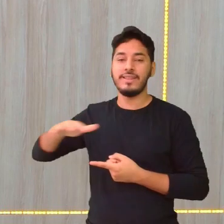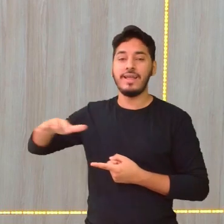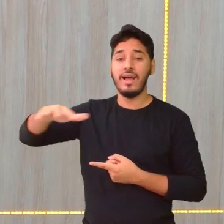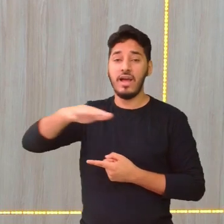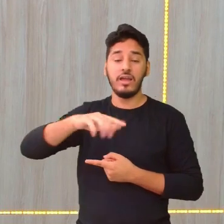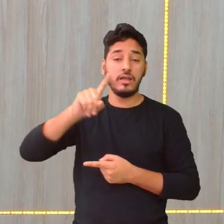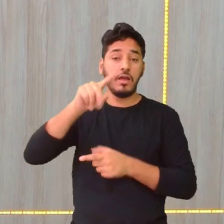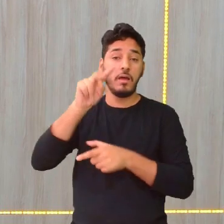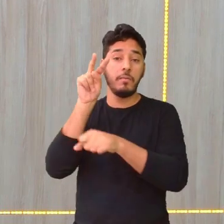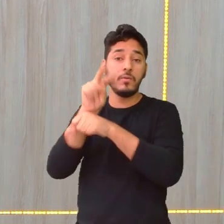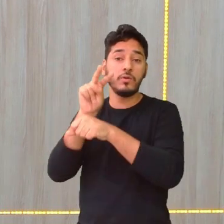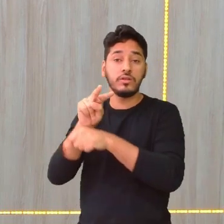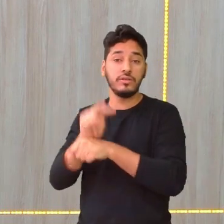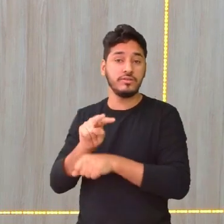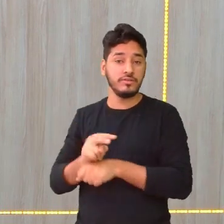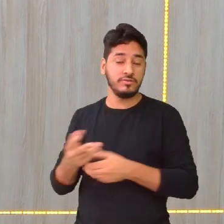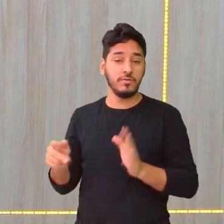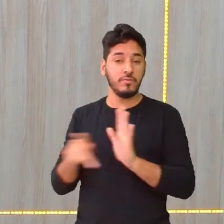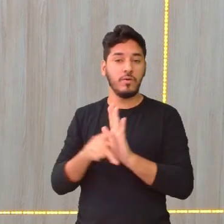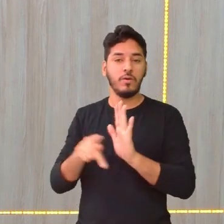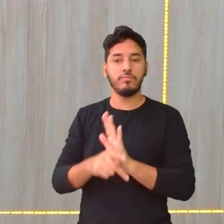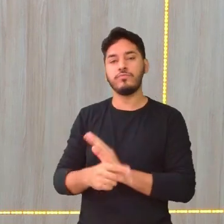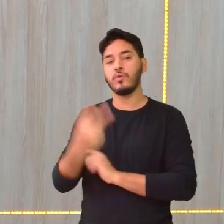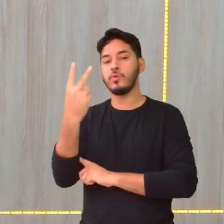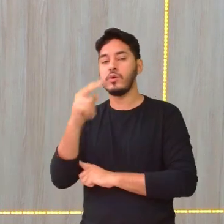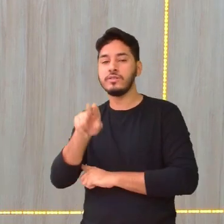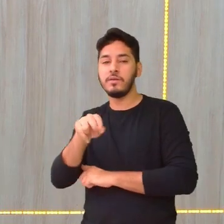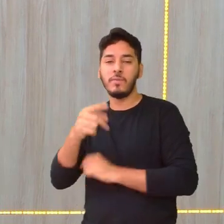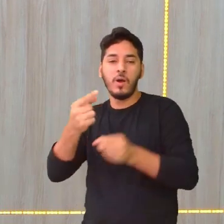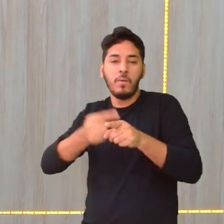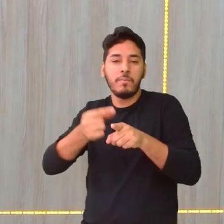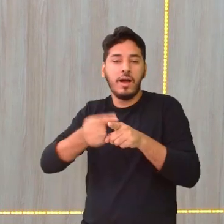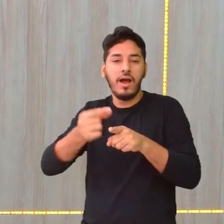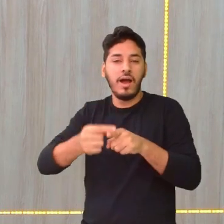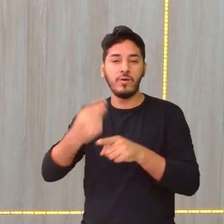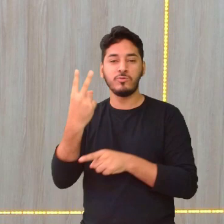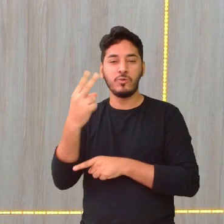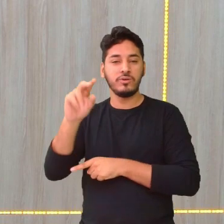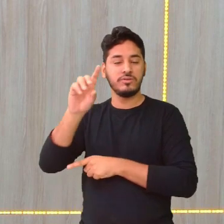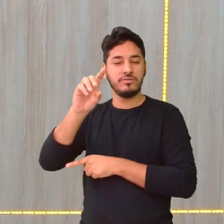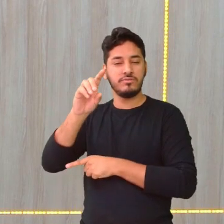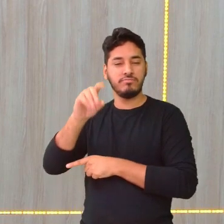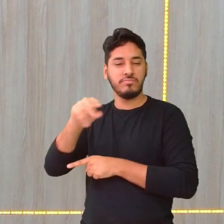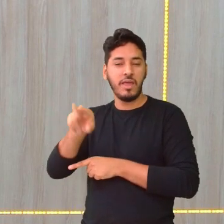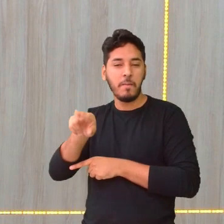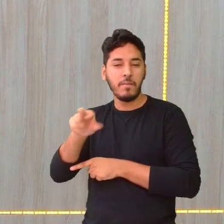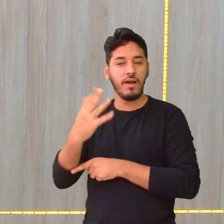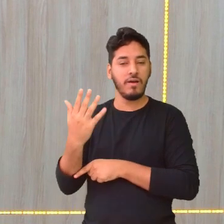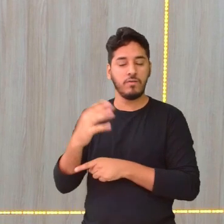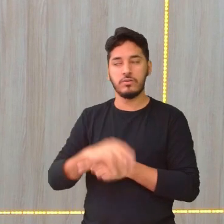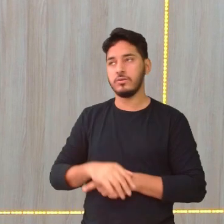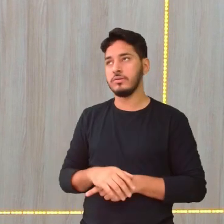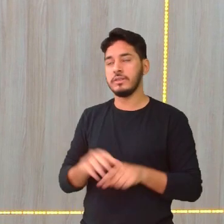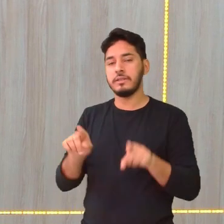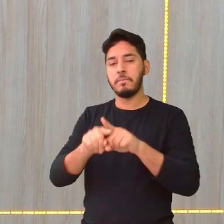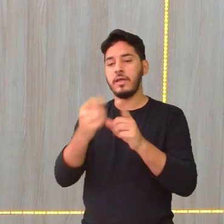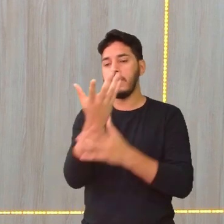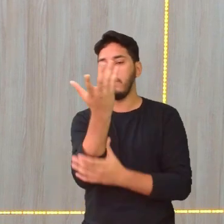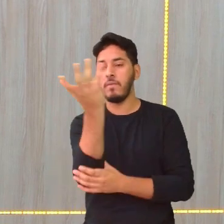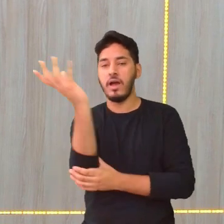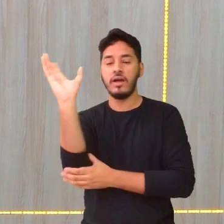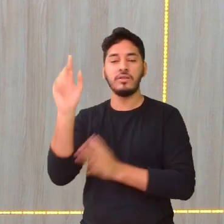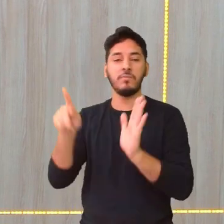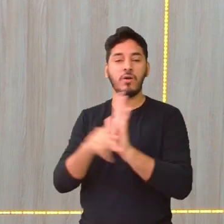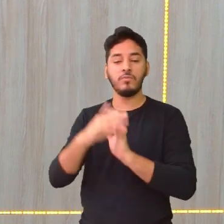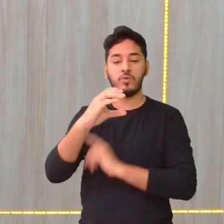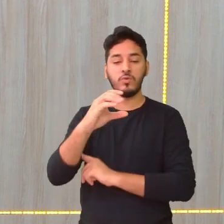são protegidas, como o Horto de Dois Irmãos, por exemplo, como, por exemplo, a mata ali do Curado,